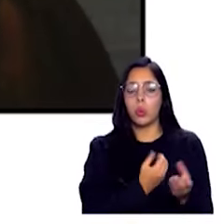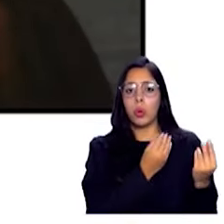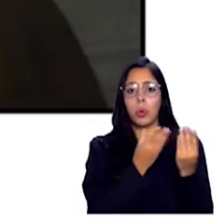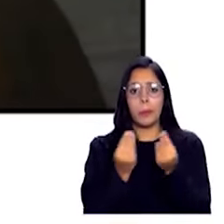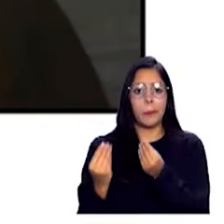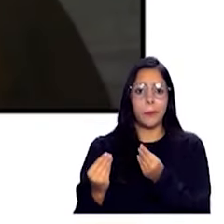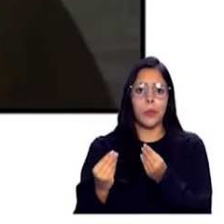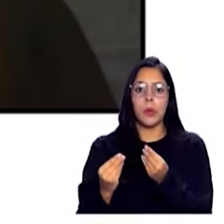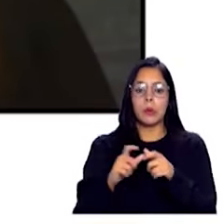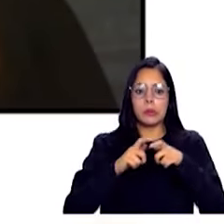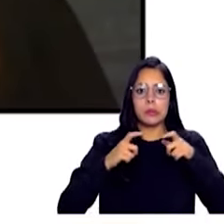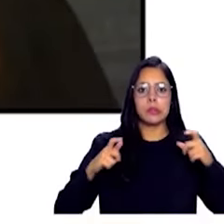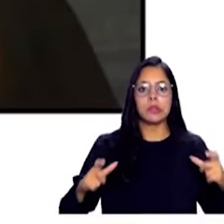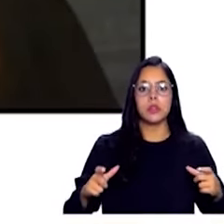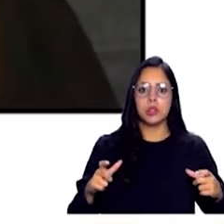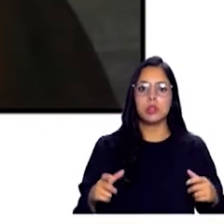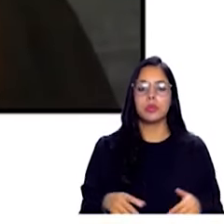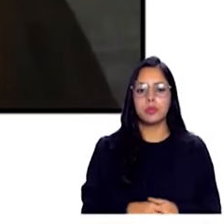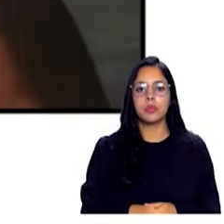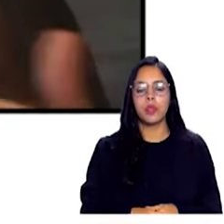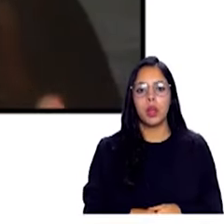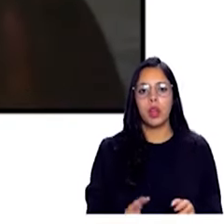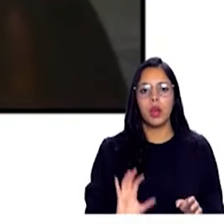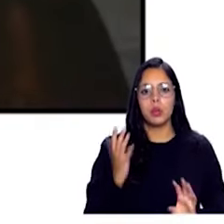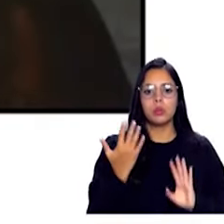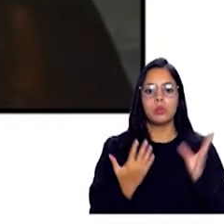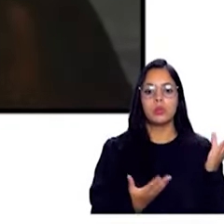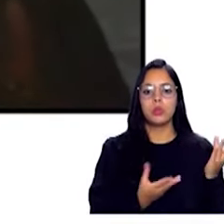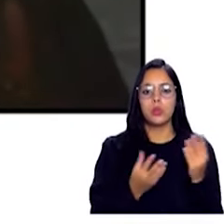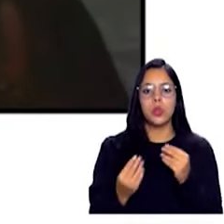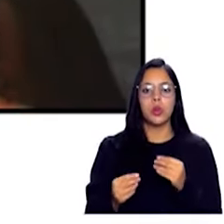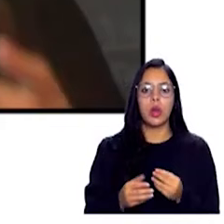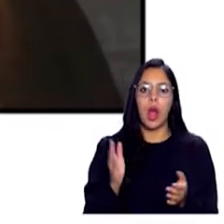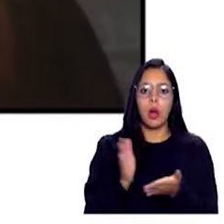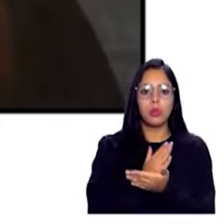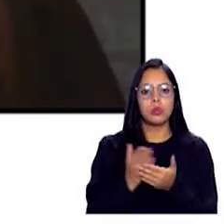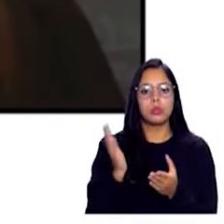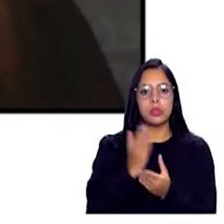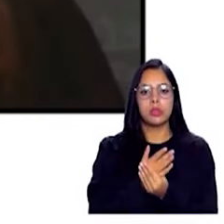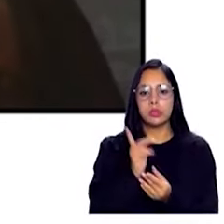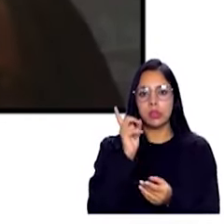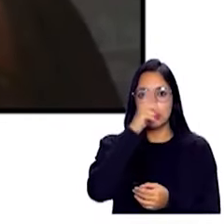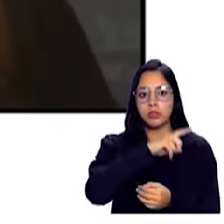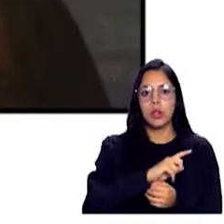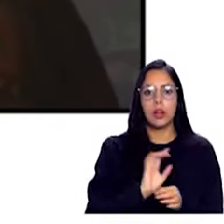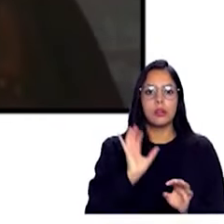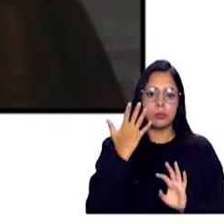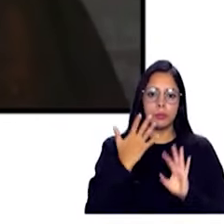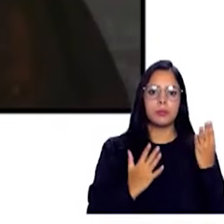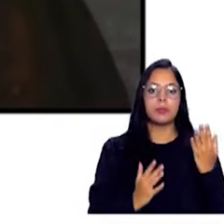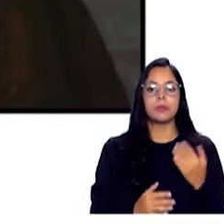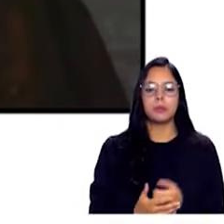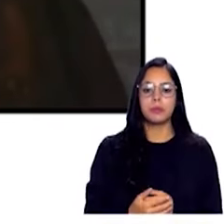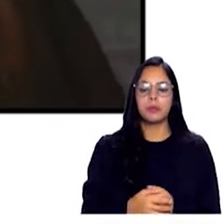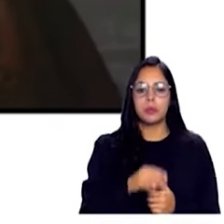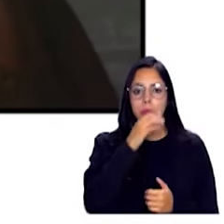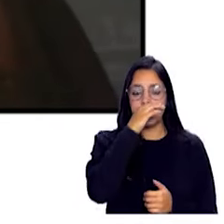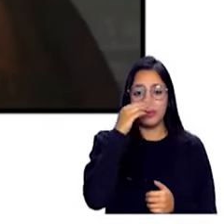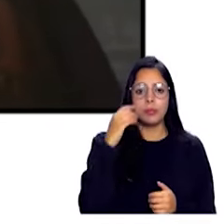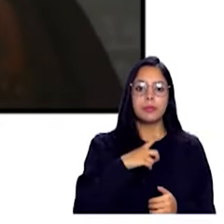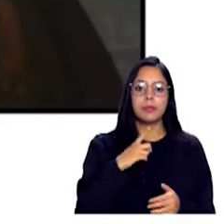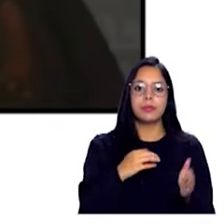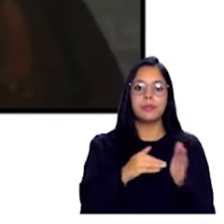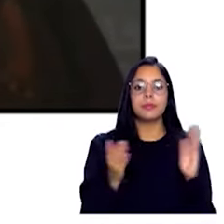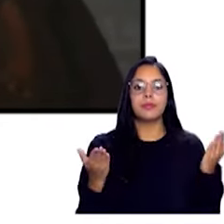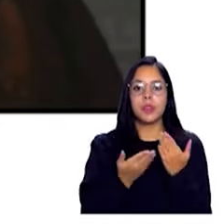complexos se tornam mais frequentes o que que nós temos agora né até agora nós temos a constituição né que